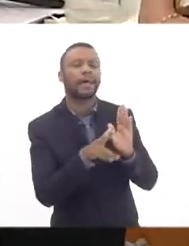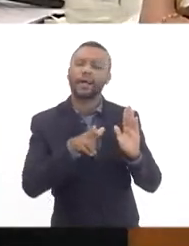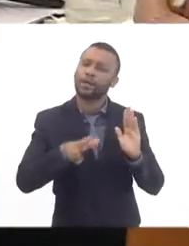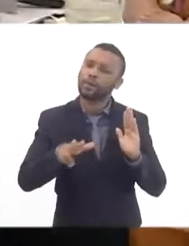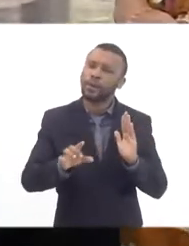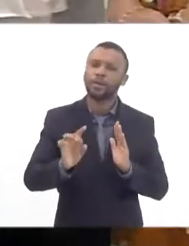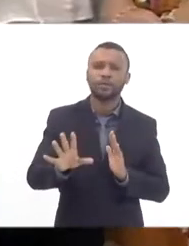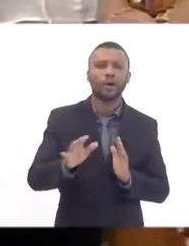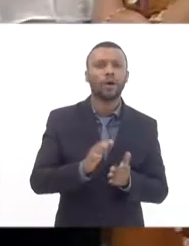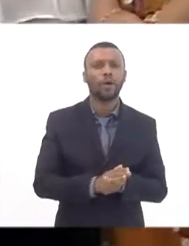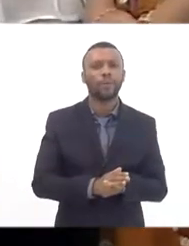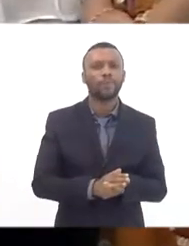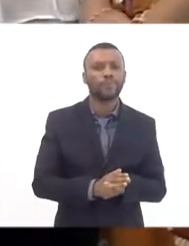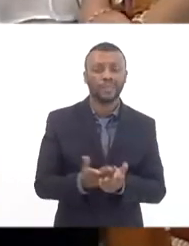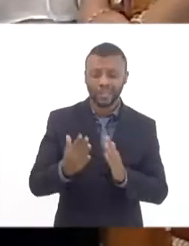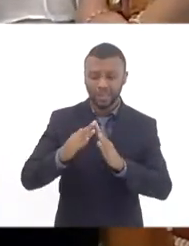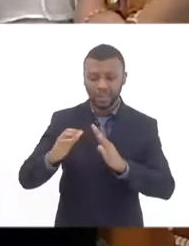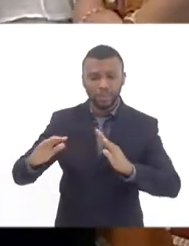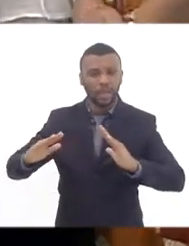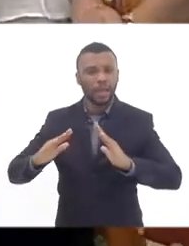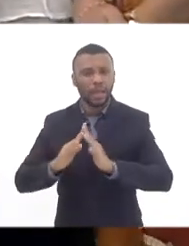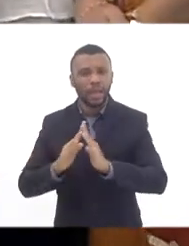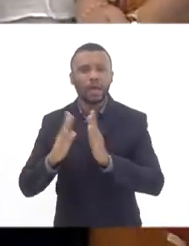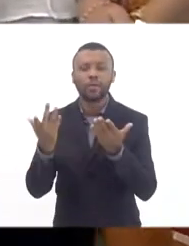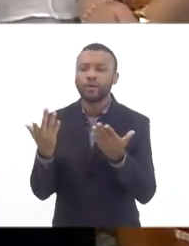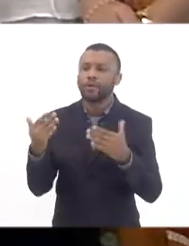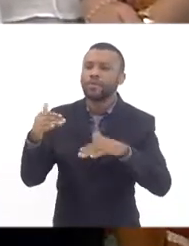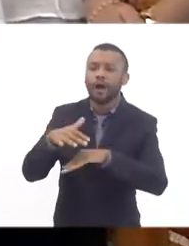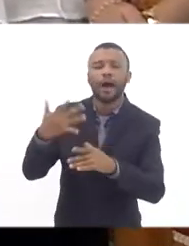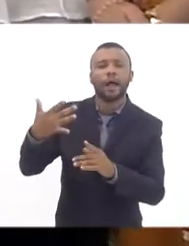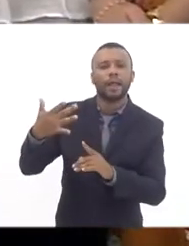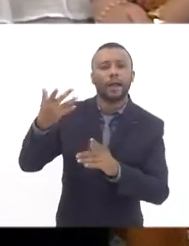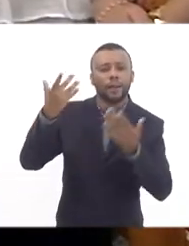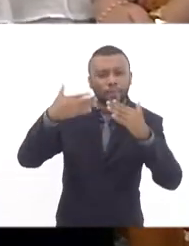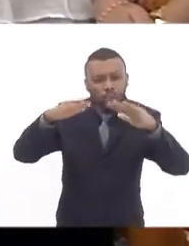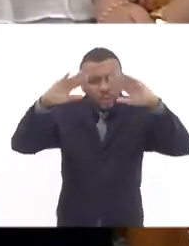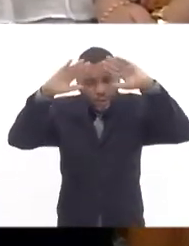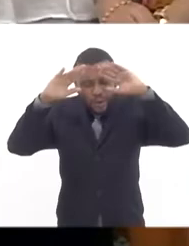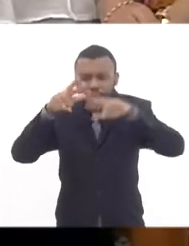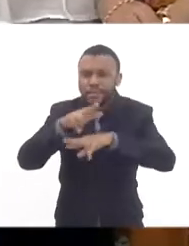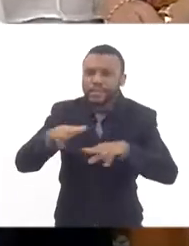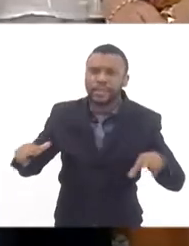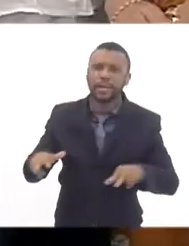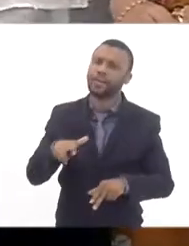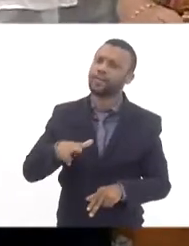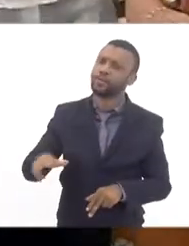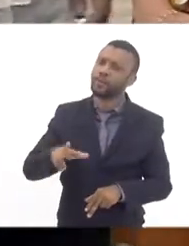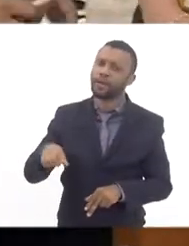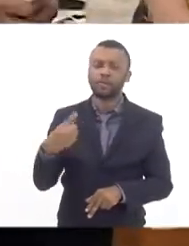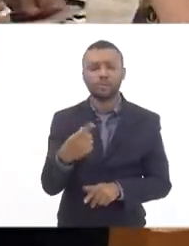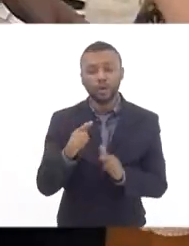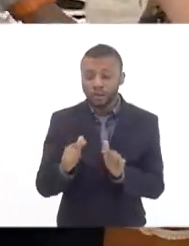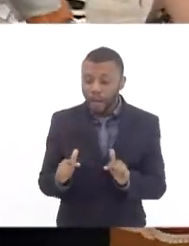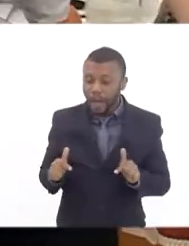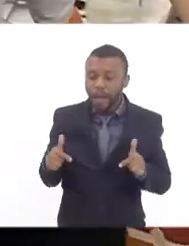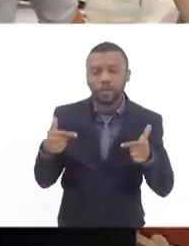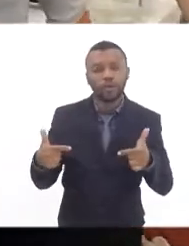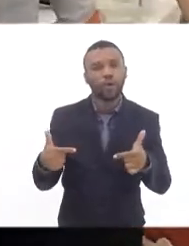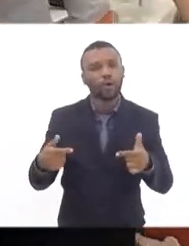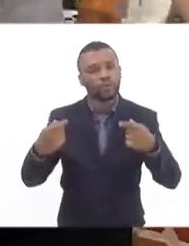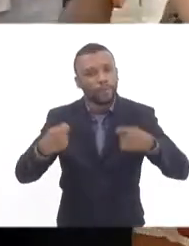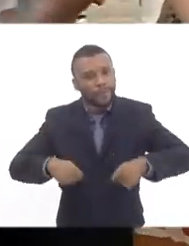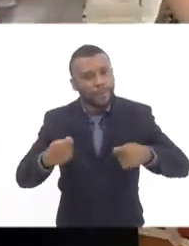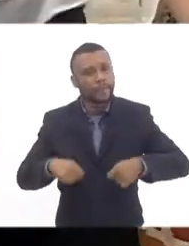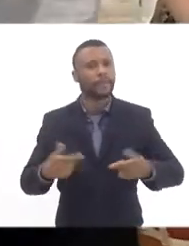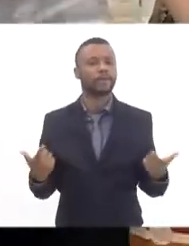Não é só ir lá no terreiro e dançar para o santo, né? A gente precisa ter ações. E